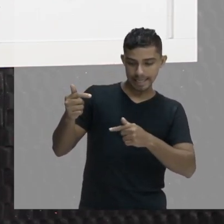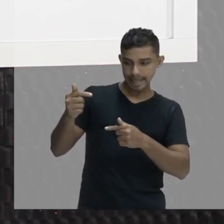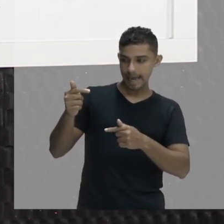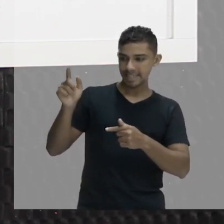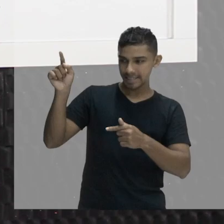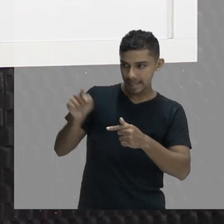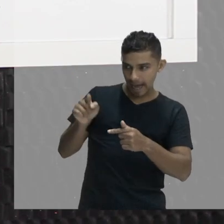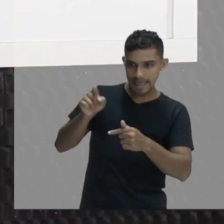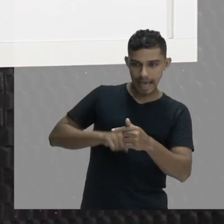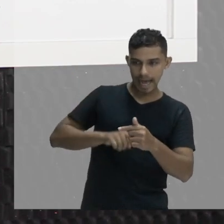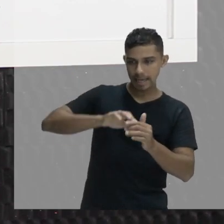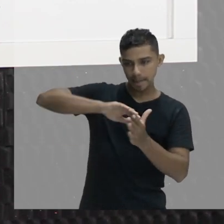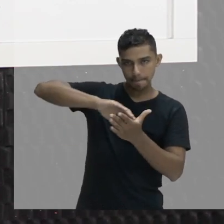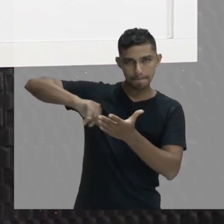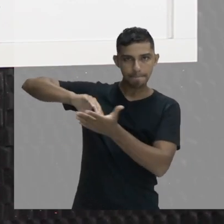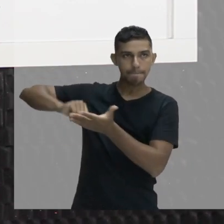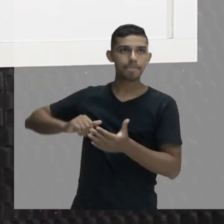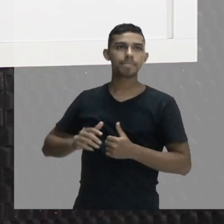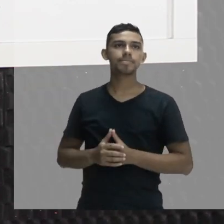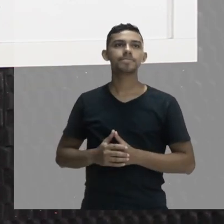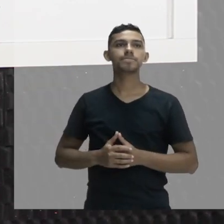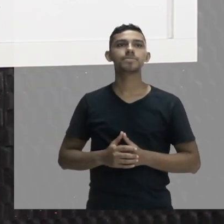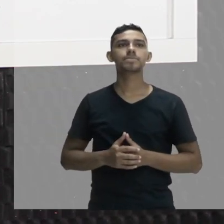pelo 18. Isso aqui vai dar